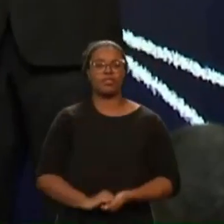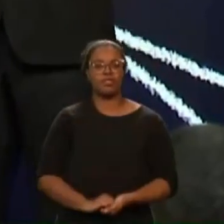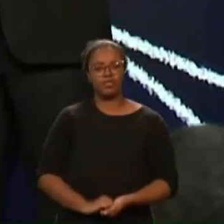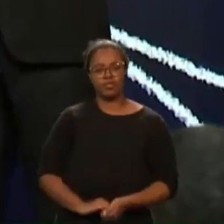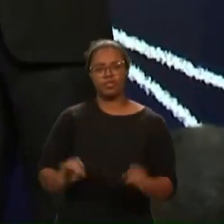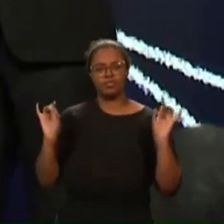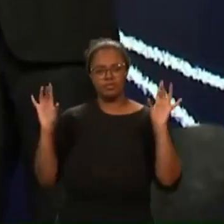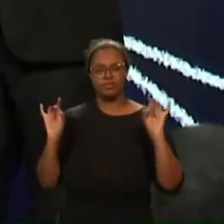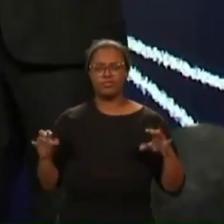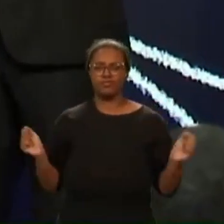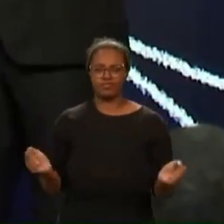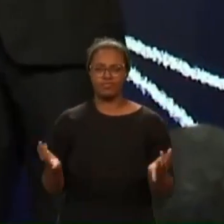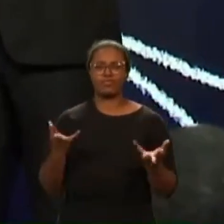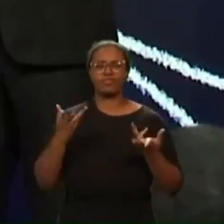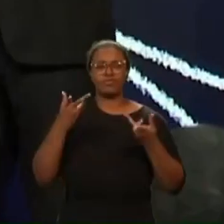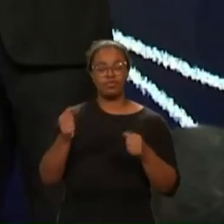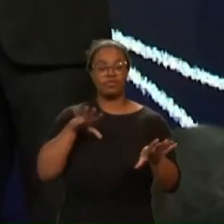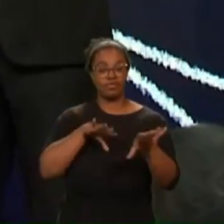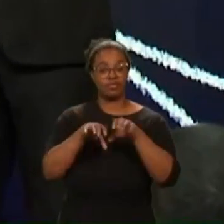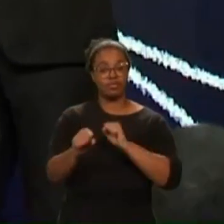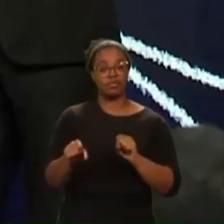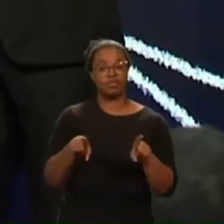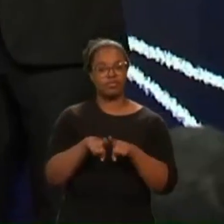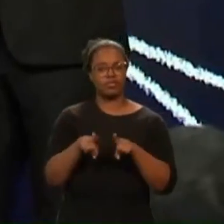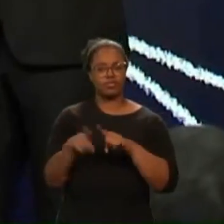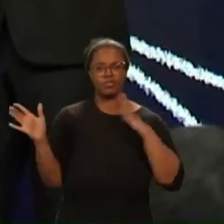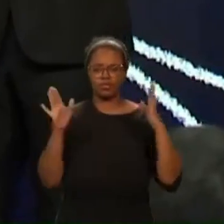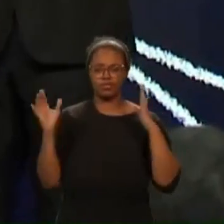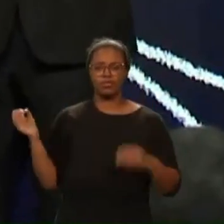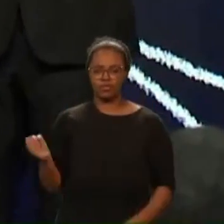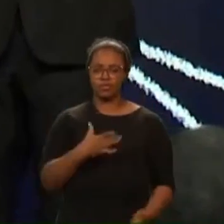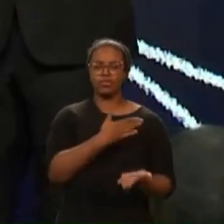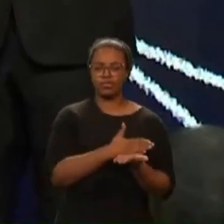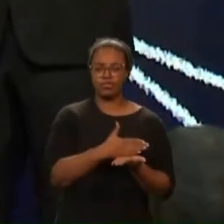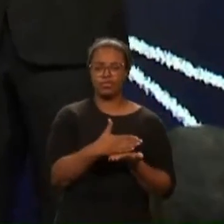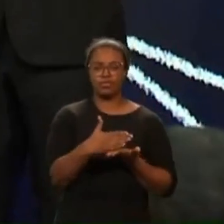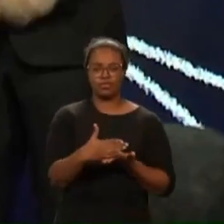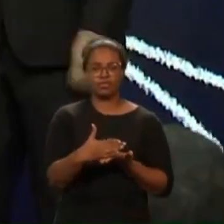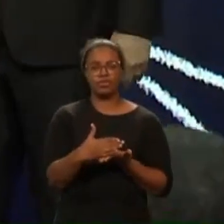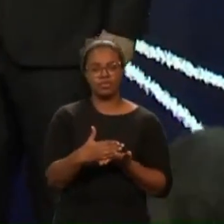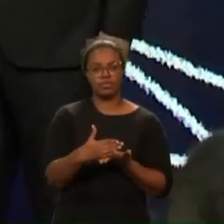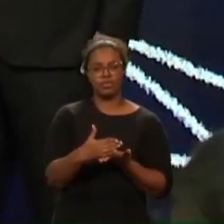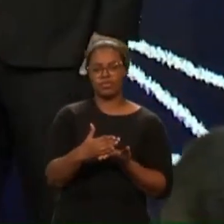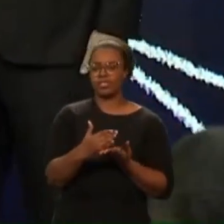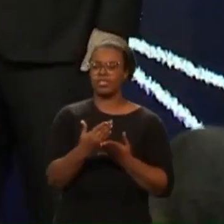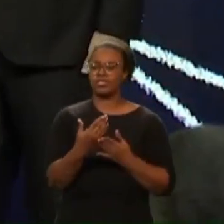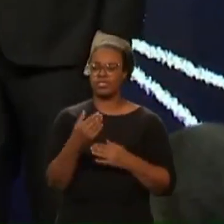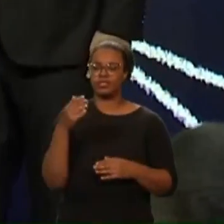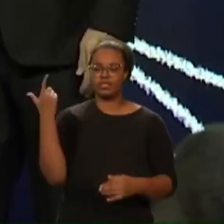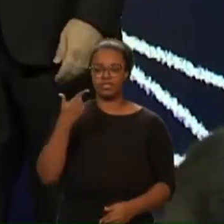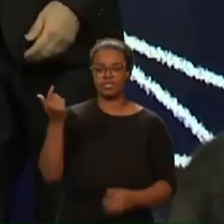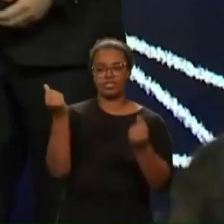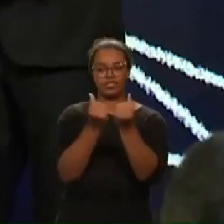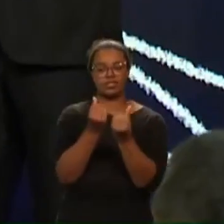sobrenatural diante da formatura e agora iniciando esse novo ciclo a partir desse segundo semestre nós não